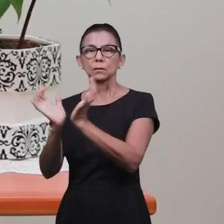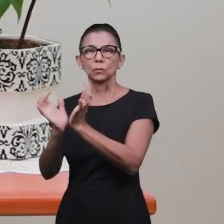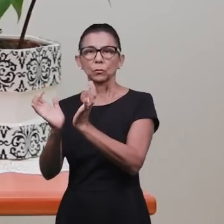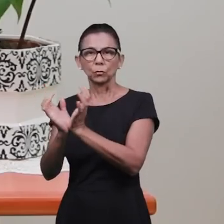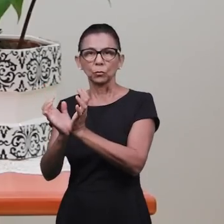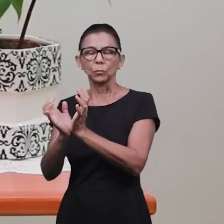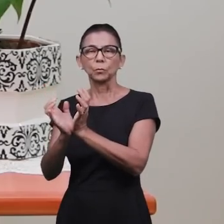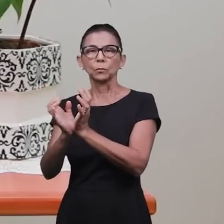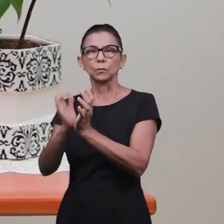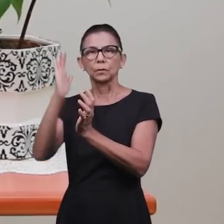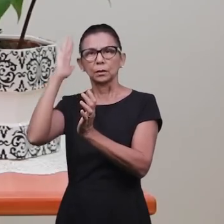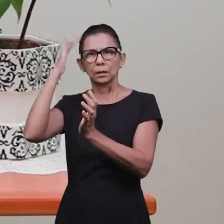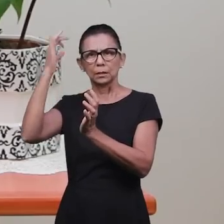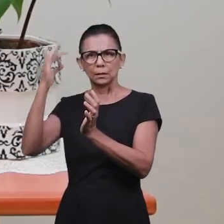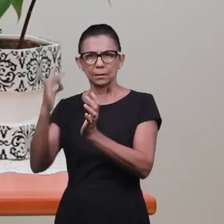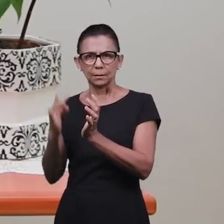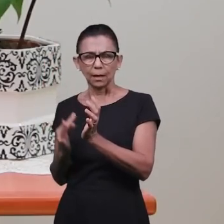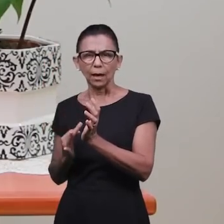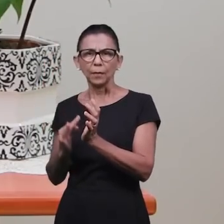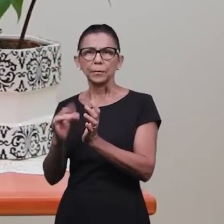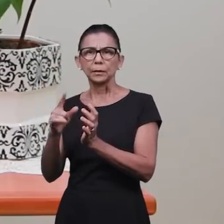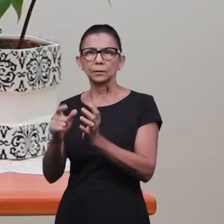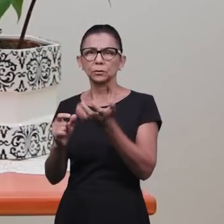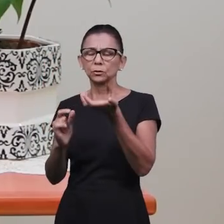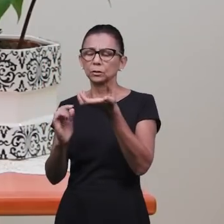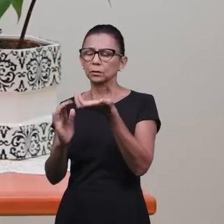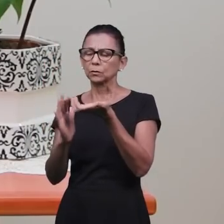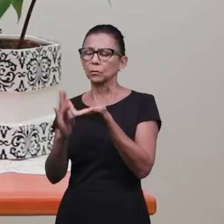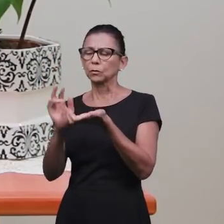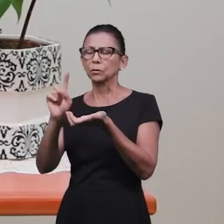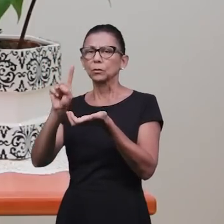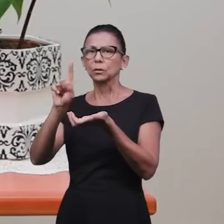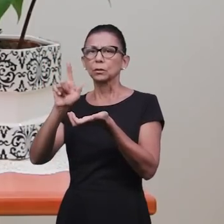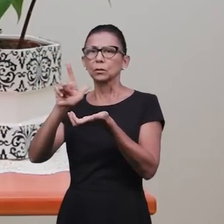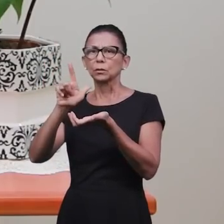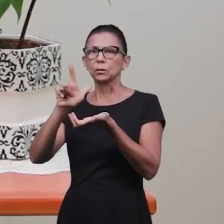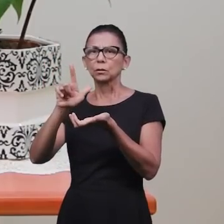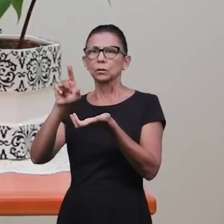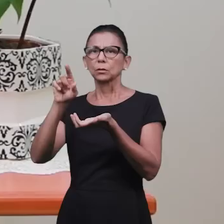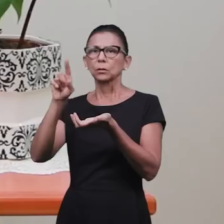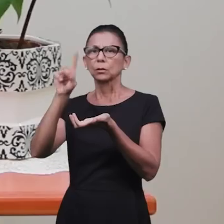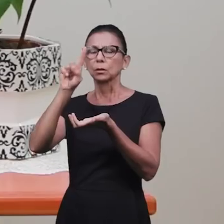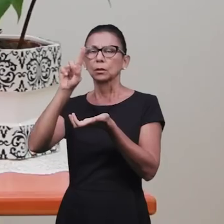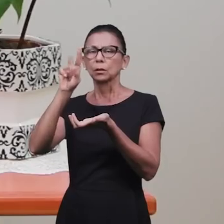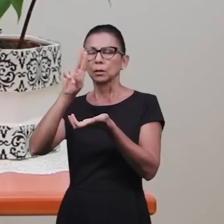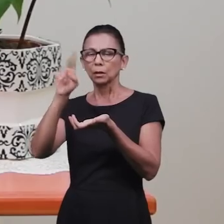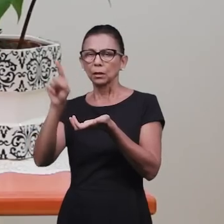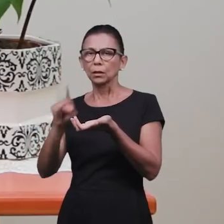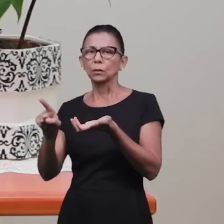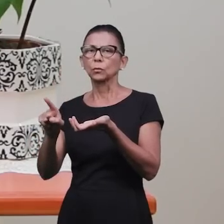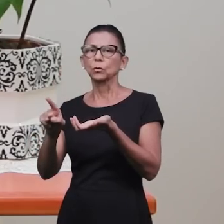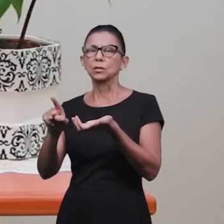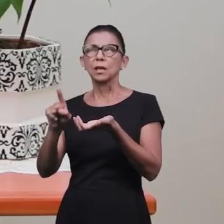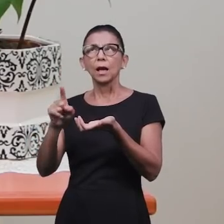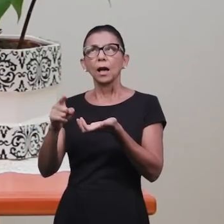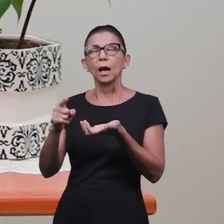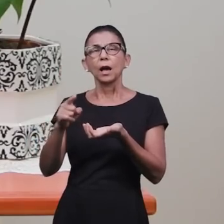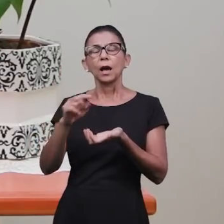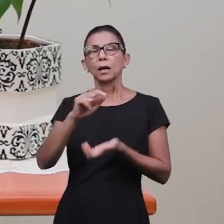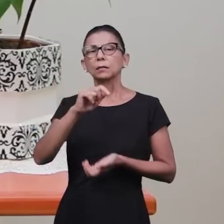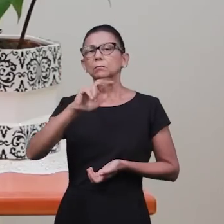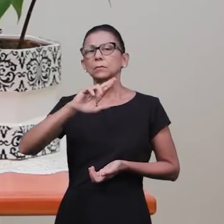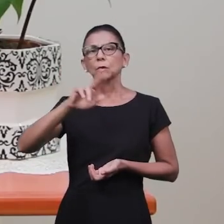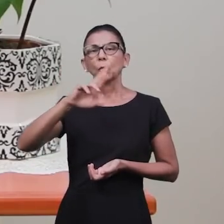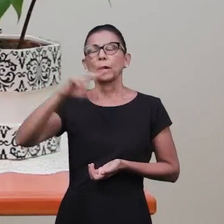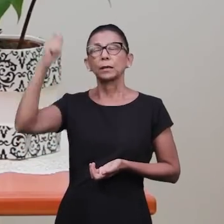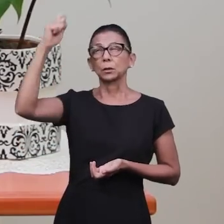prudentes elas tinham era proveniente do azeite. Não era proveniente da luz do sol,